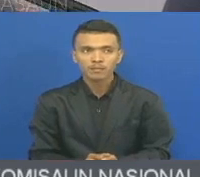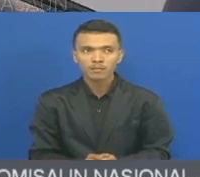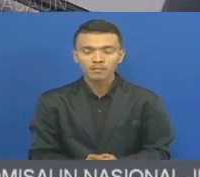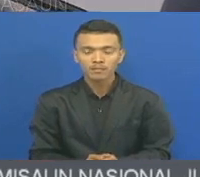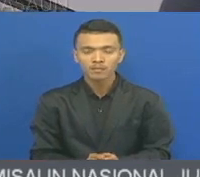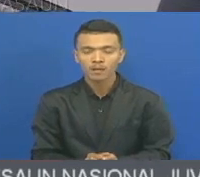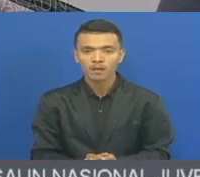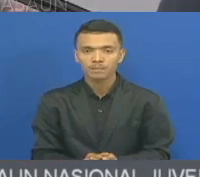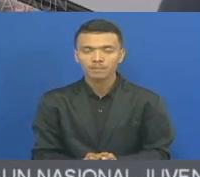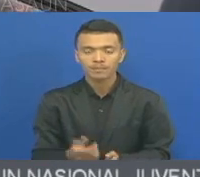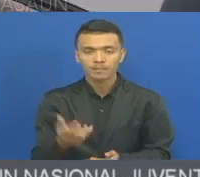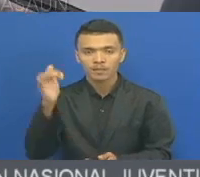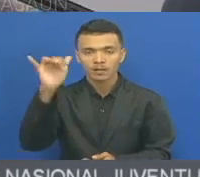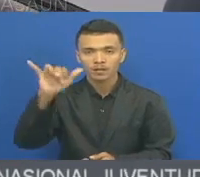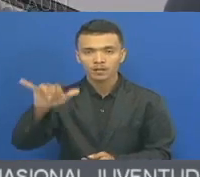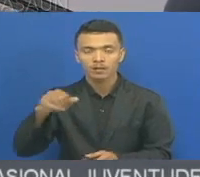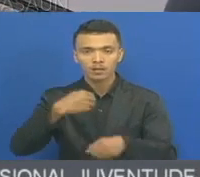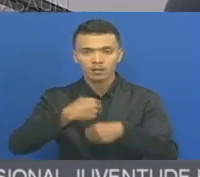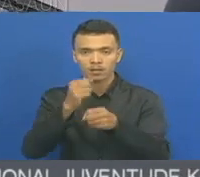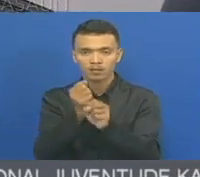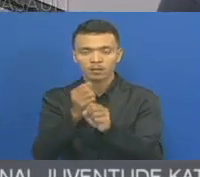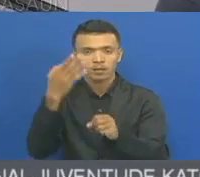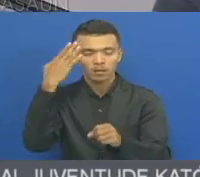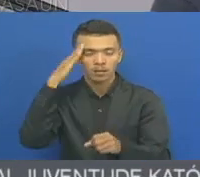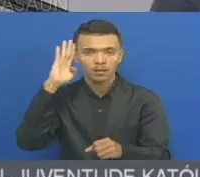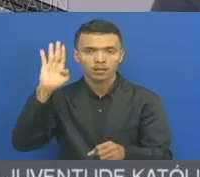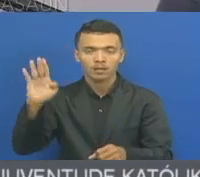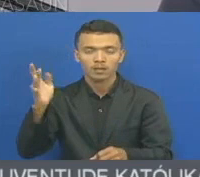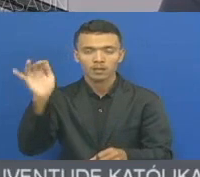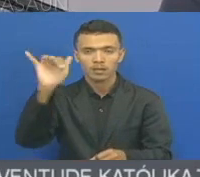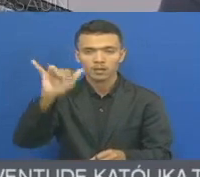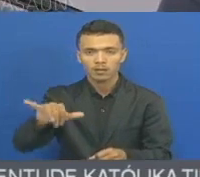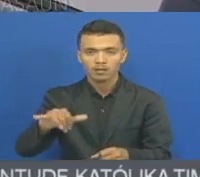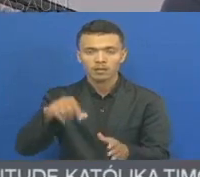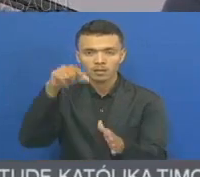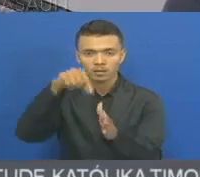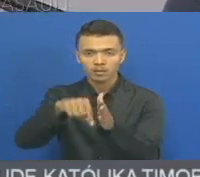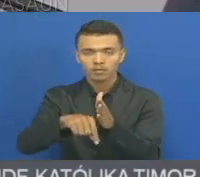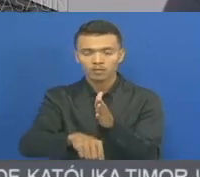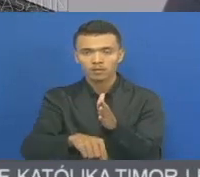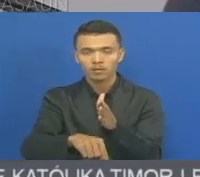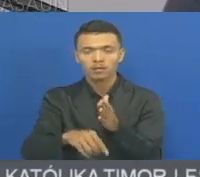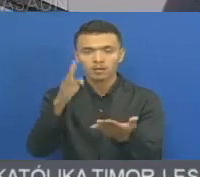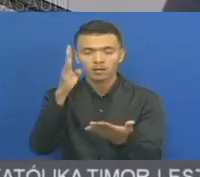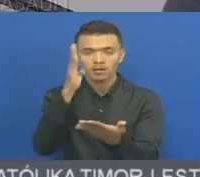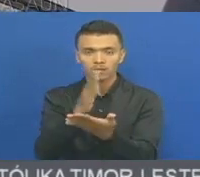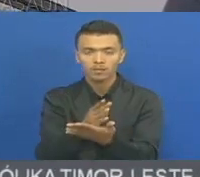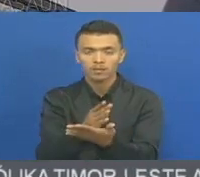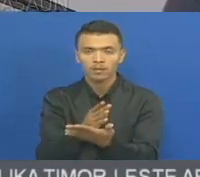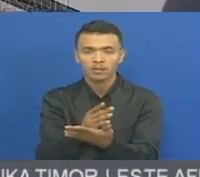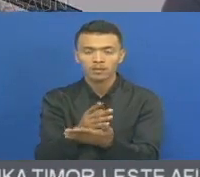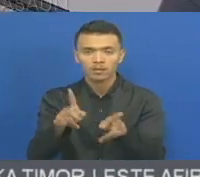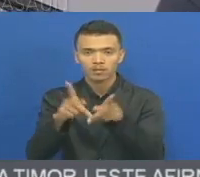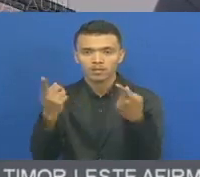E a nem que tem sido atingida, mas lá tem de ser a fura tanca para a Nebanesso, a